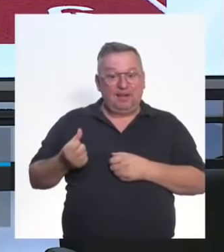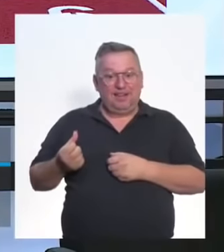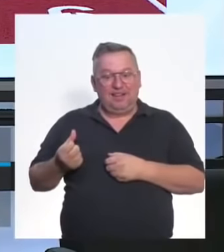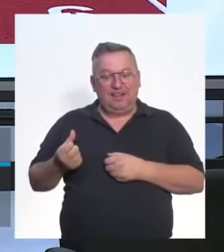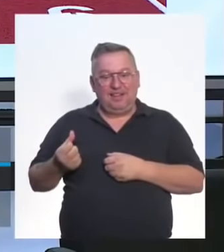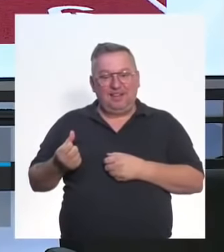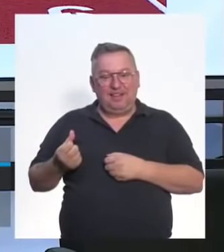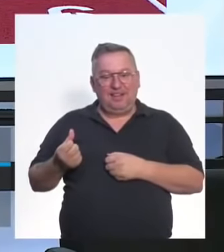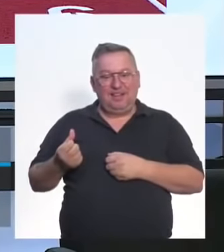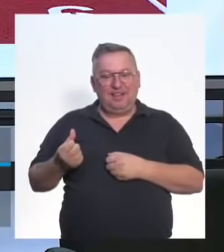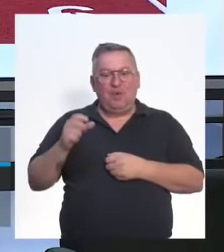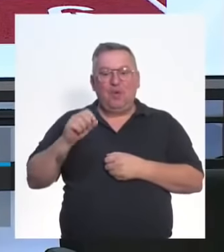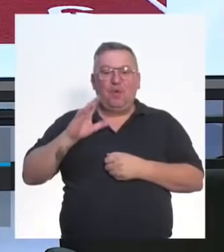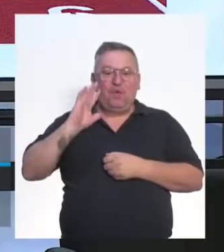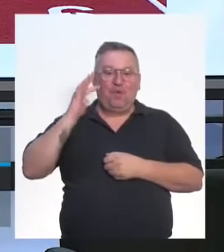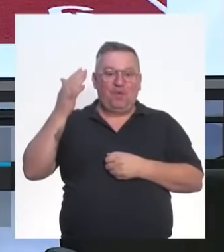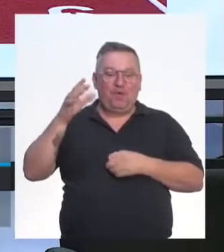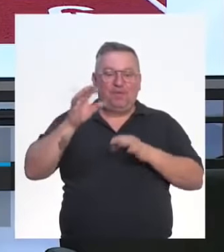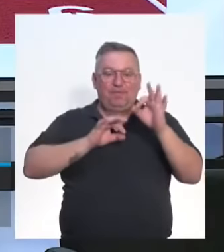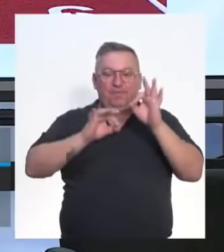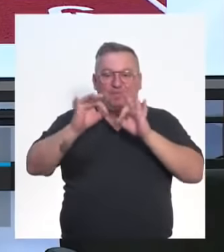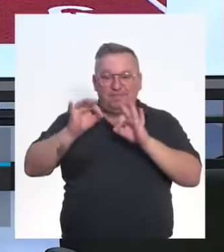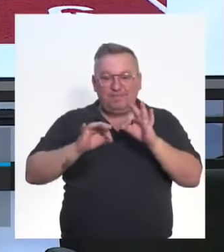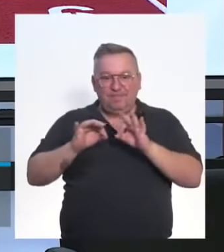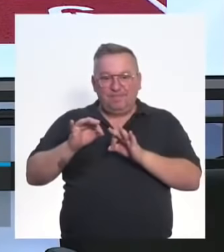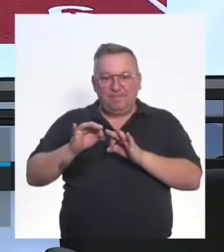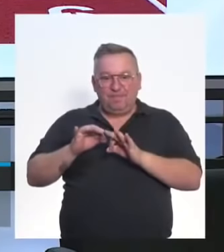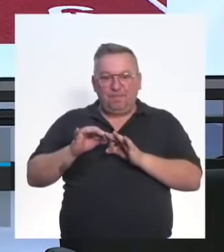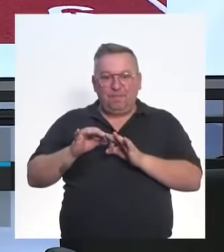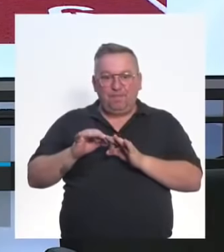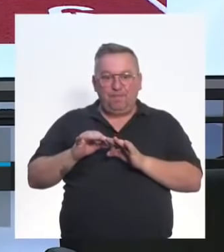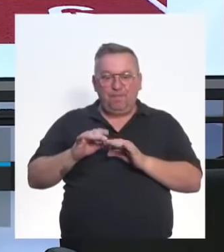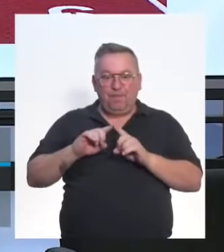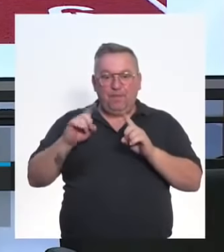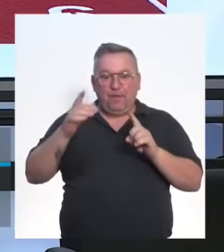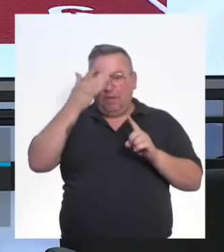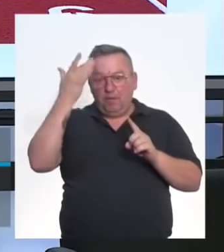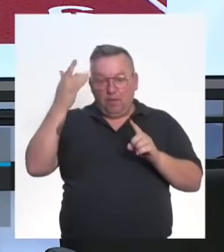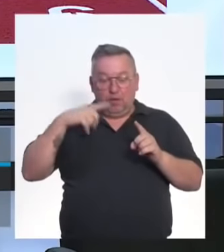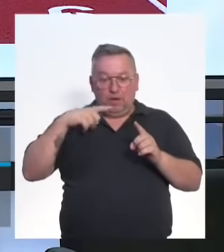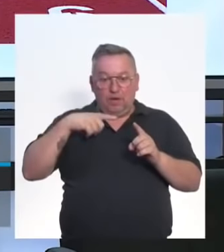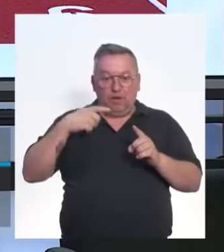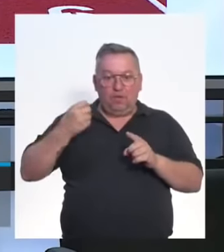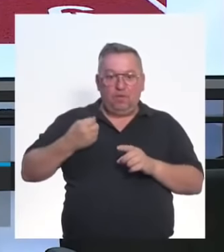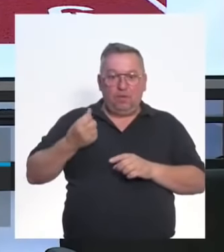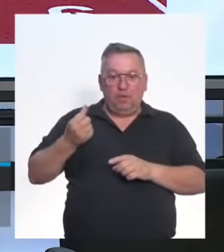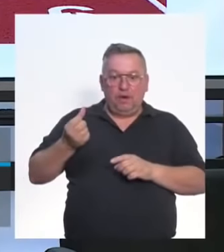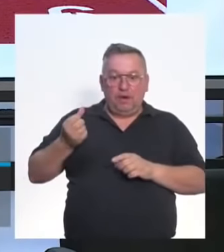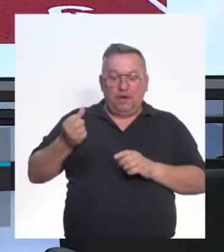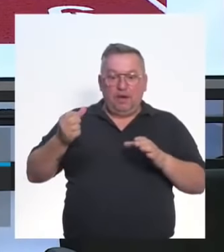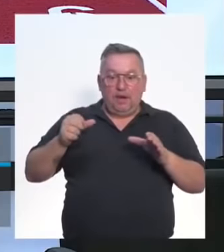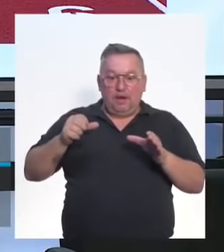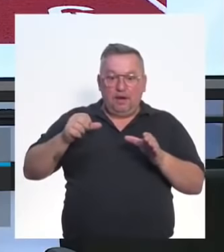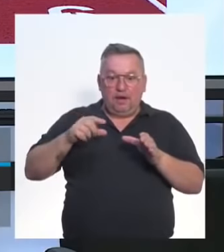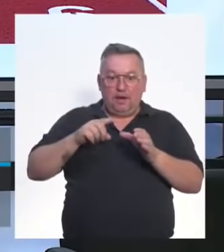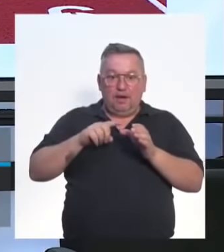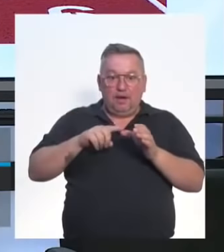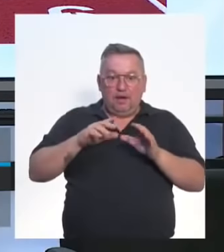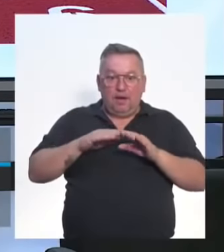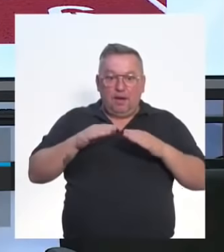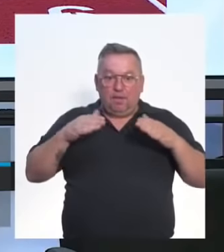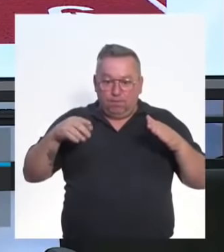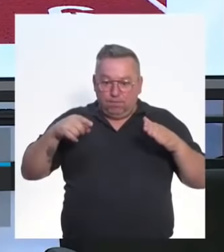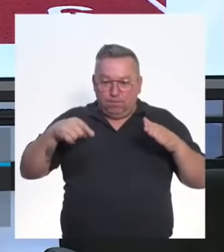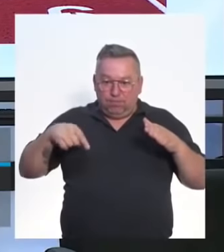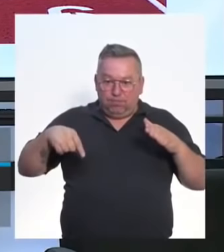6. Então, o que acontece? Na hora de montar essa estrutura, o que acontece? O atleta que está lá na raia 6, ele está